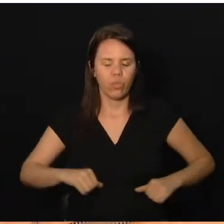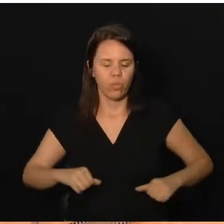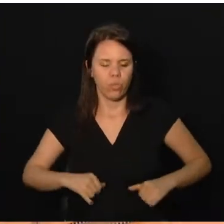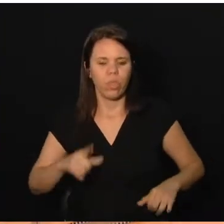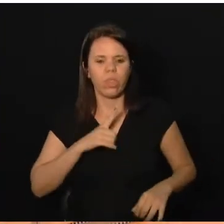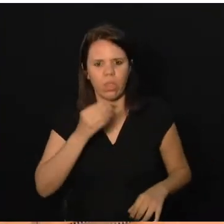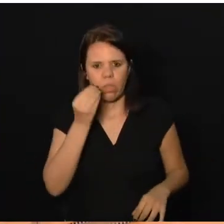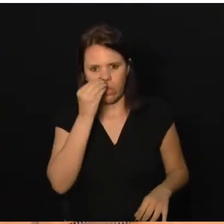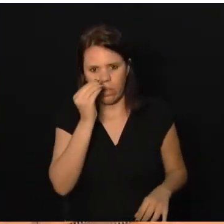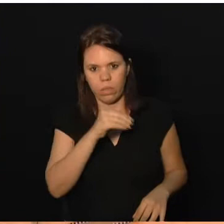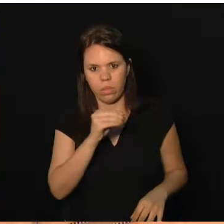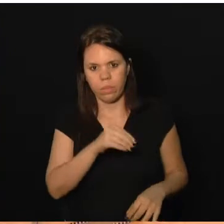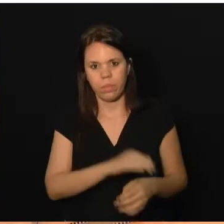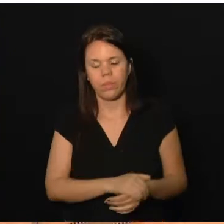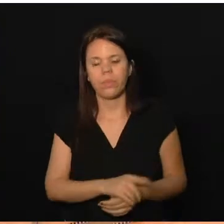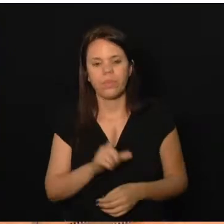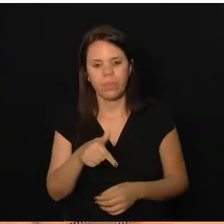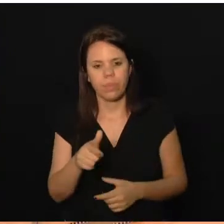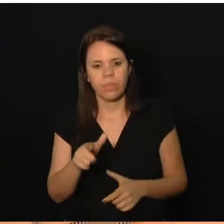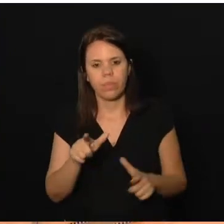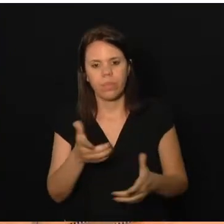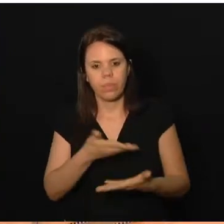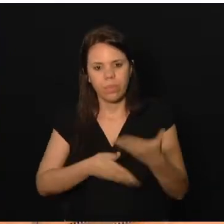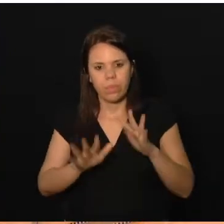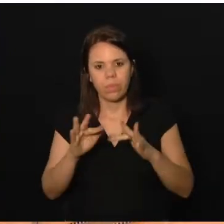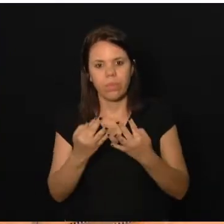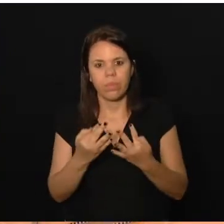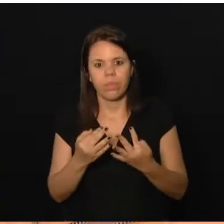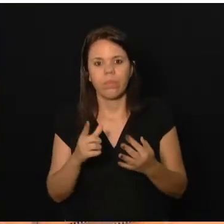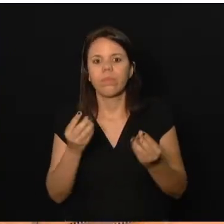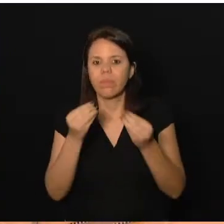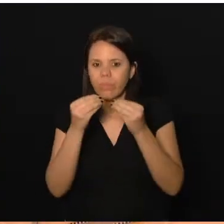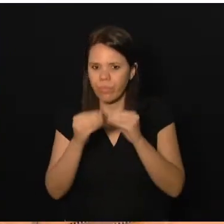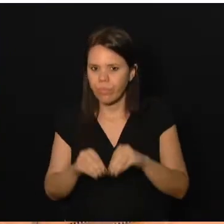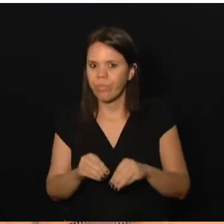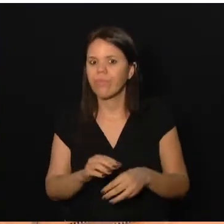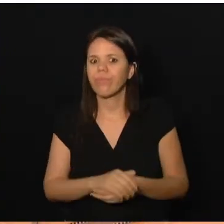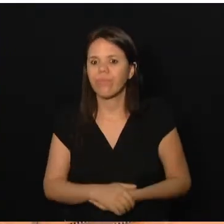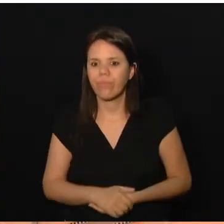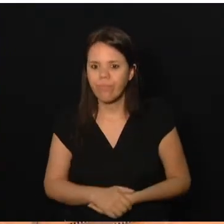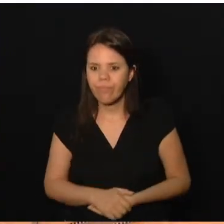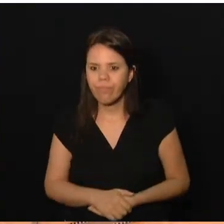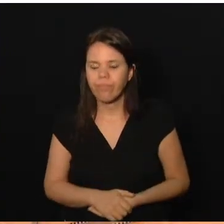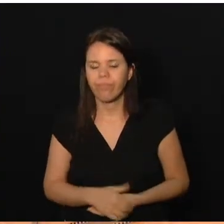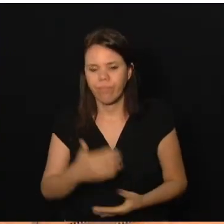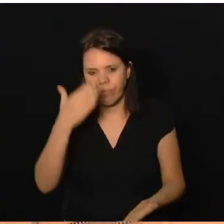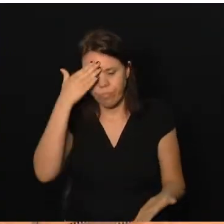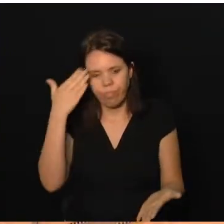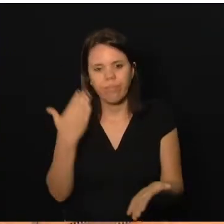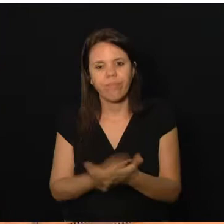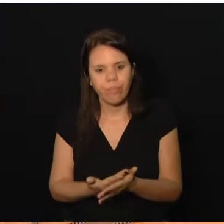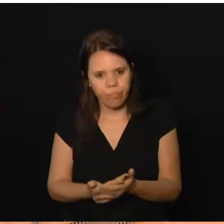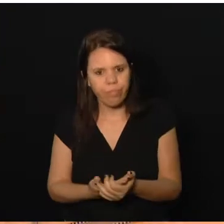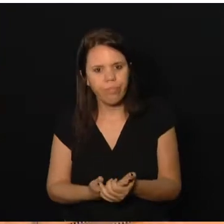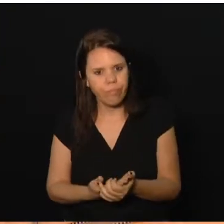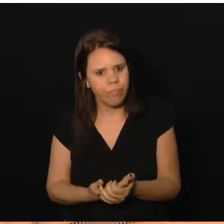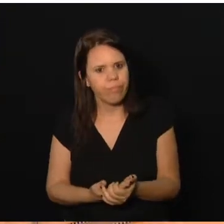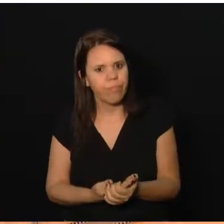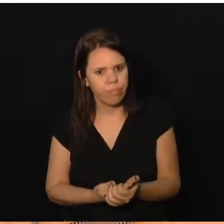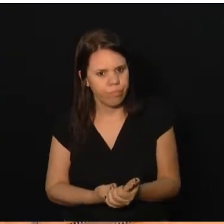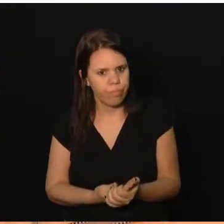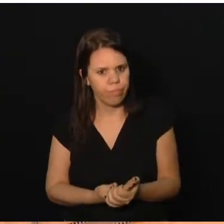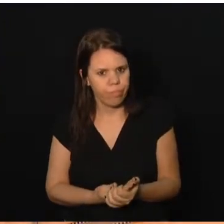rejeição. Então, esse ambiente família, ele está muito prejudicado. Então, eu acredito que, reforçando,